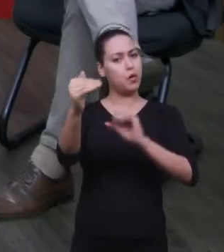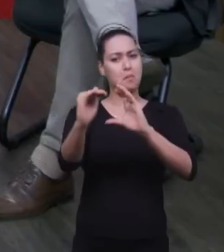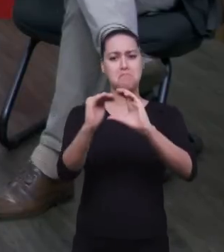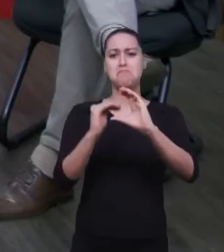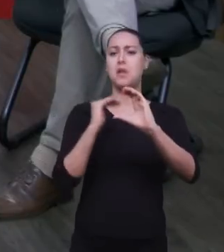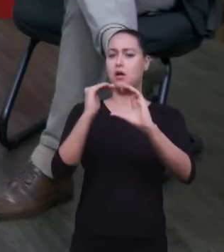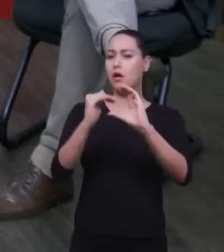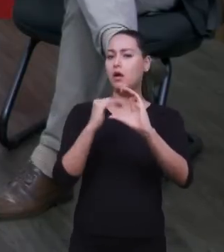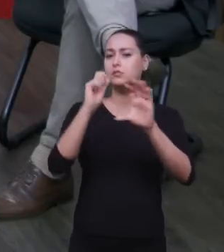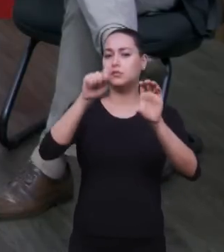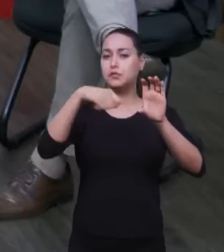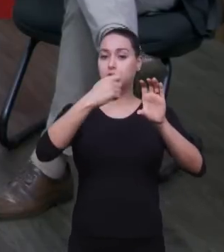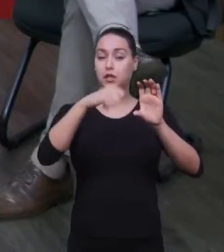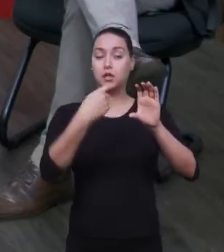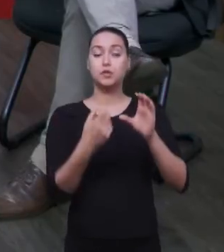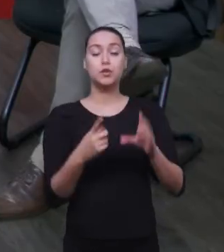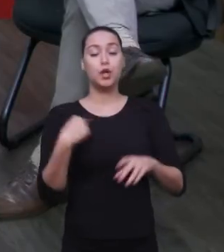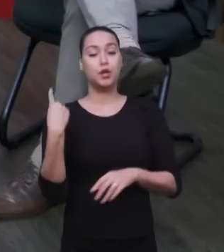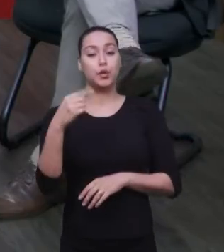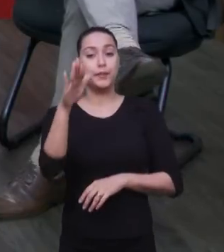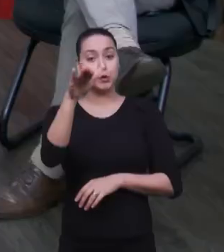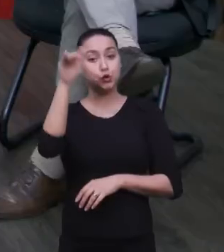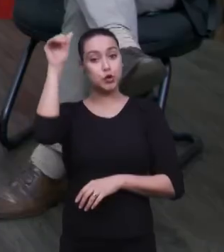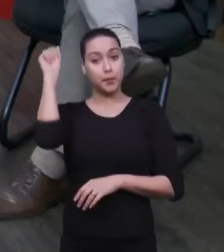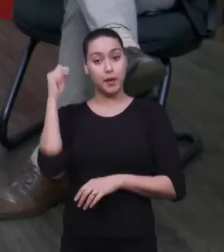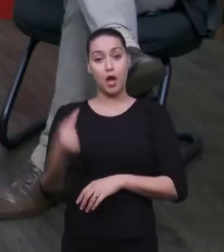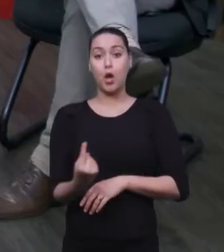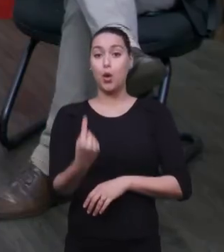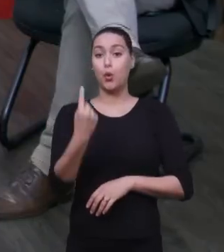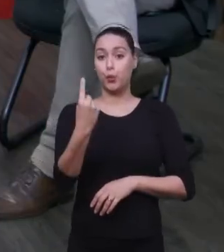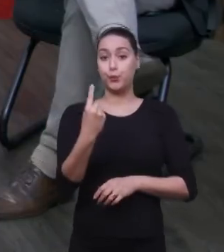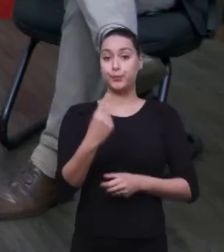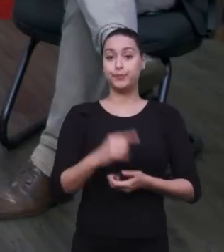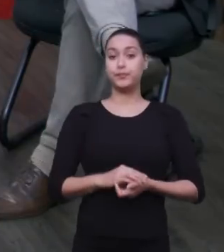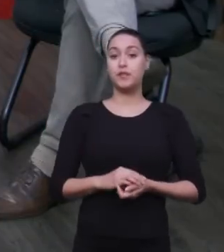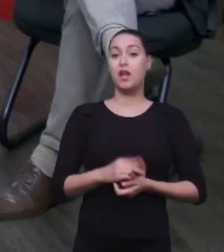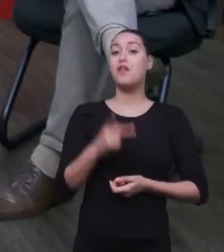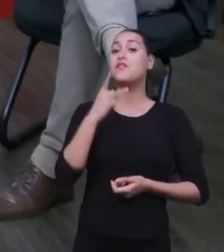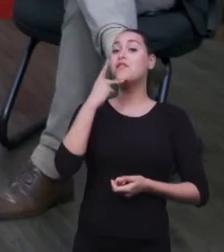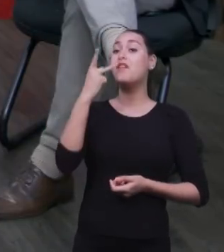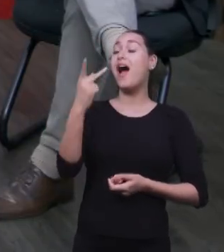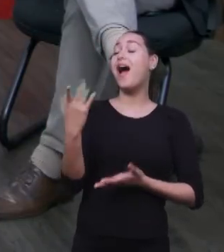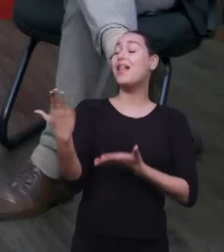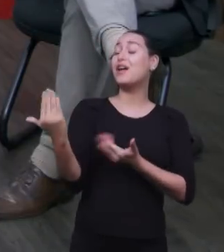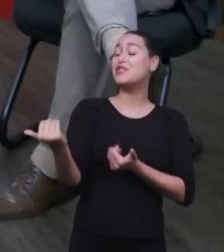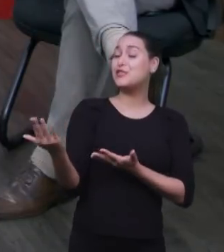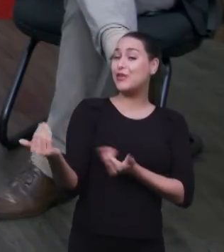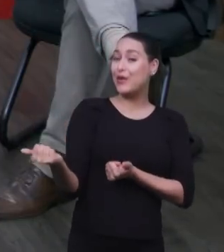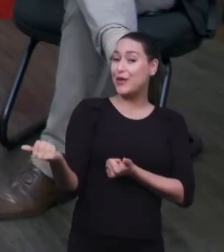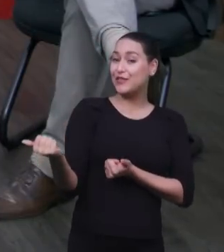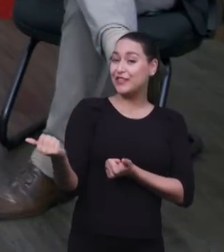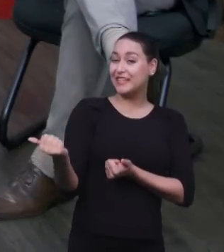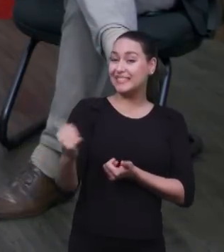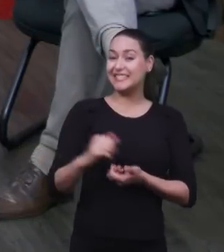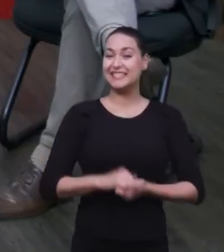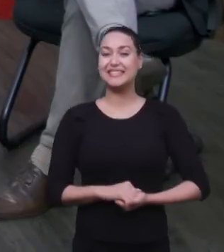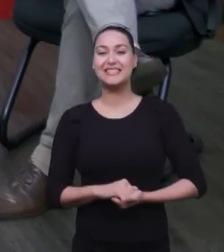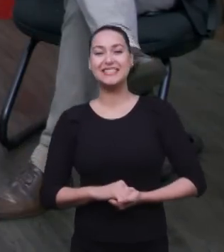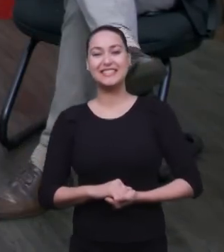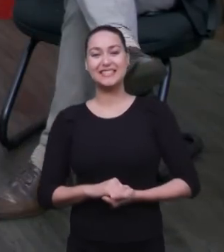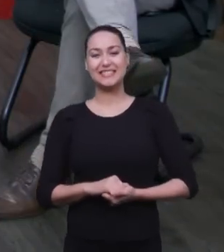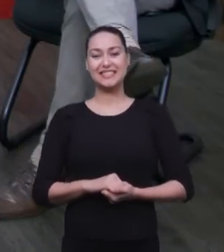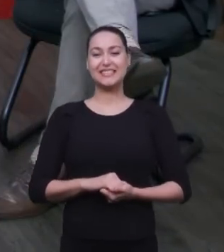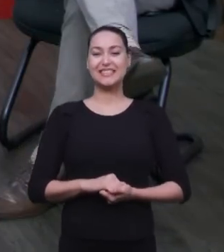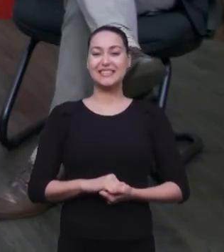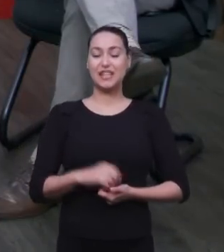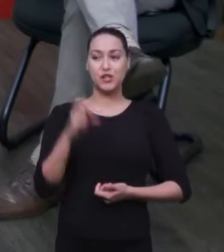jovens que enviaram vídeos e a gente vai então chamar o primeiro quadro Fala Jovem. Fala Jovem é o